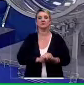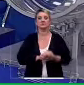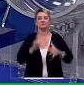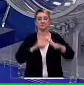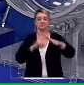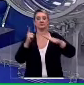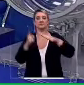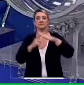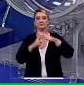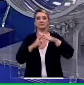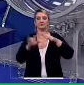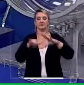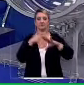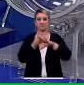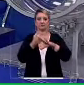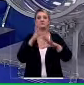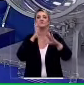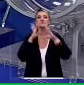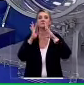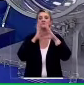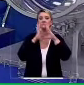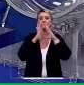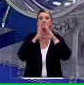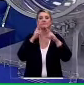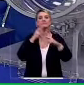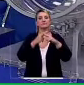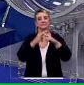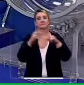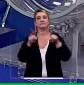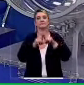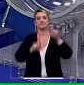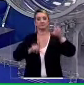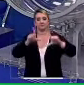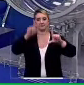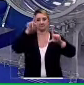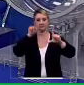das redes sociais YouTube e Facebook, tanto da Caixa quanto da